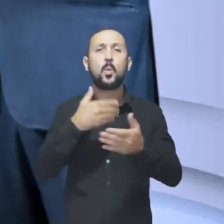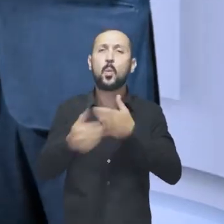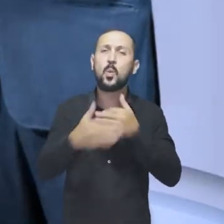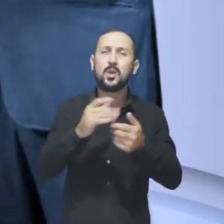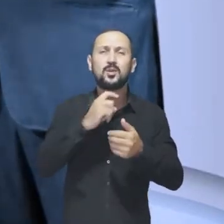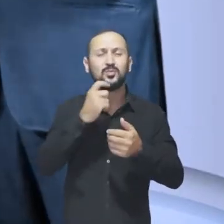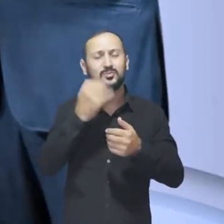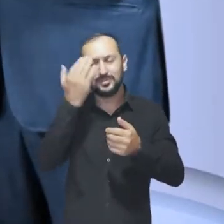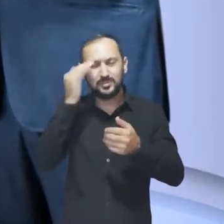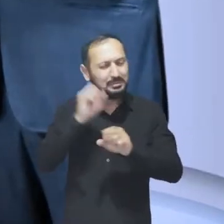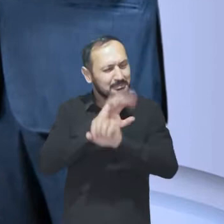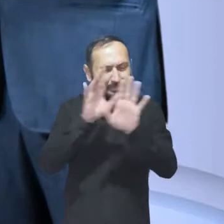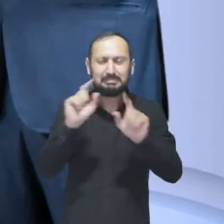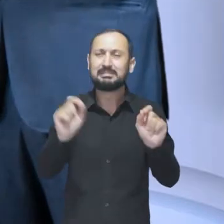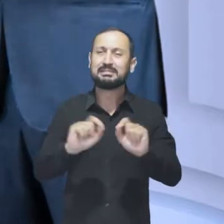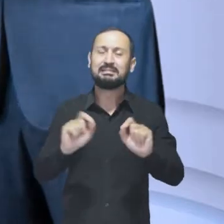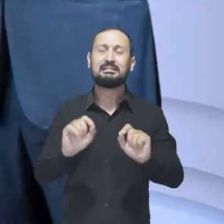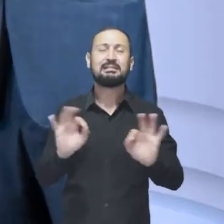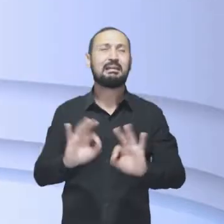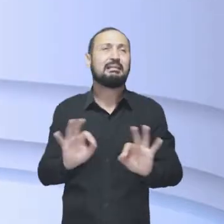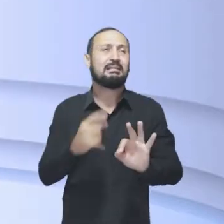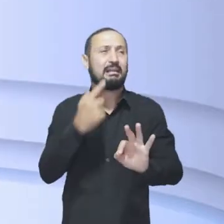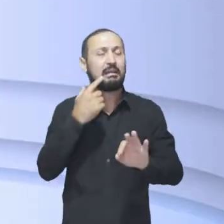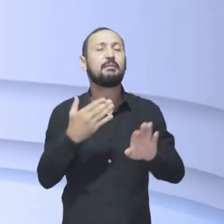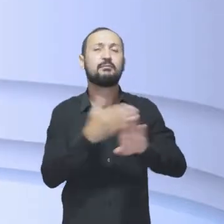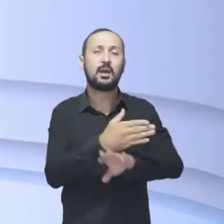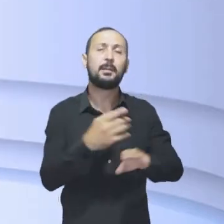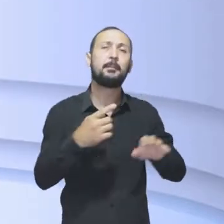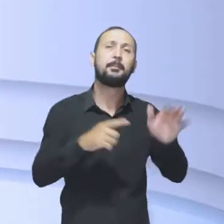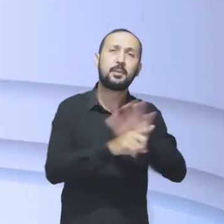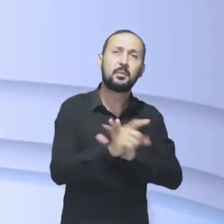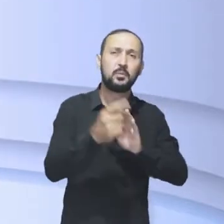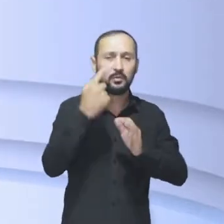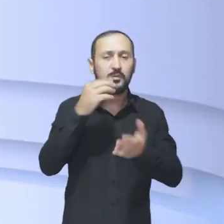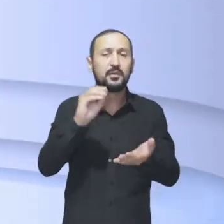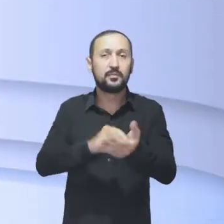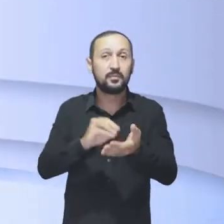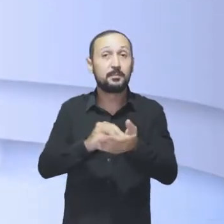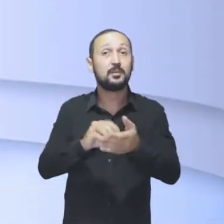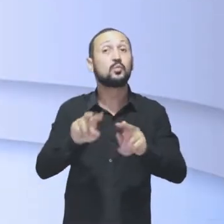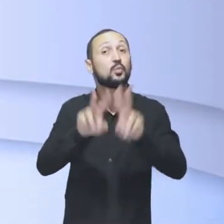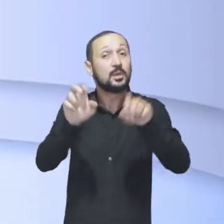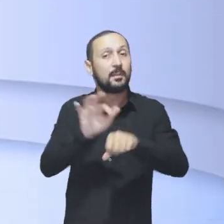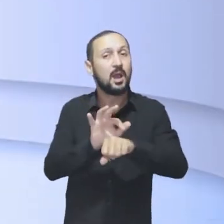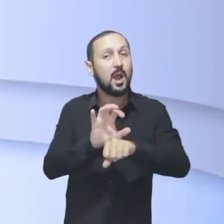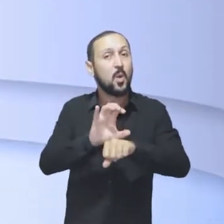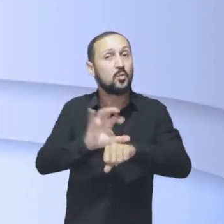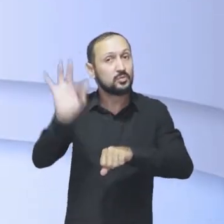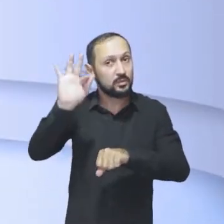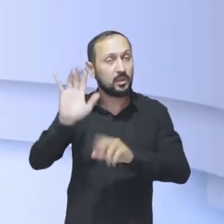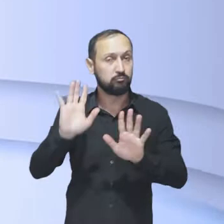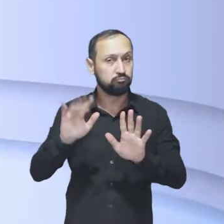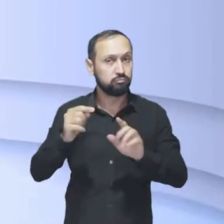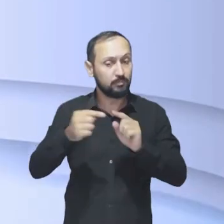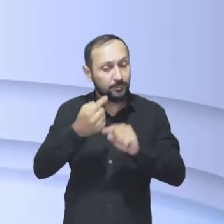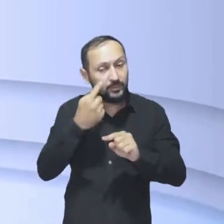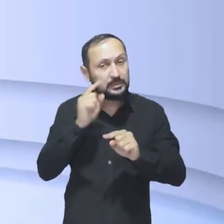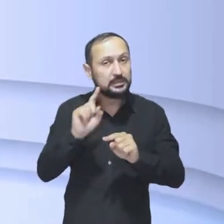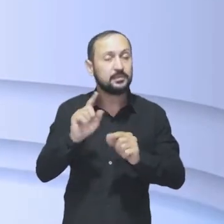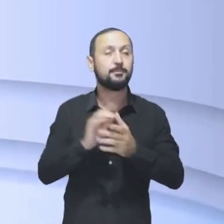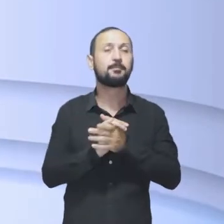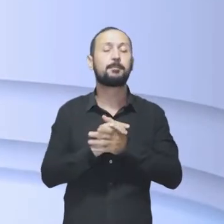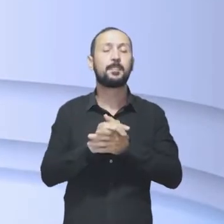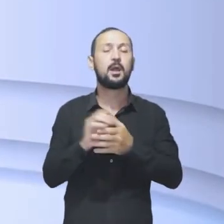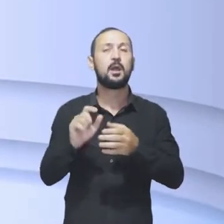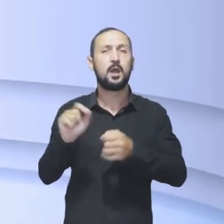essa interlocução que você se referiu, ele vai submeter esse relatório aos demais membros da comissão. E os outros